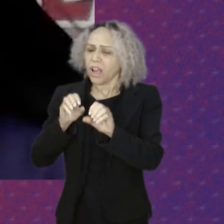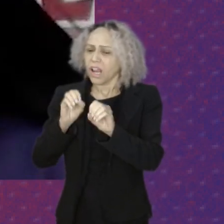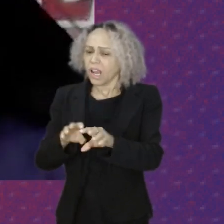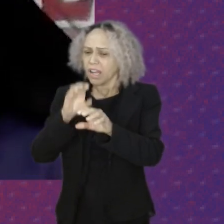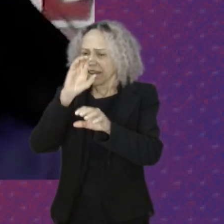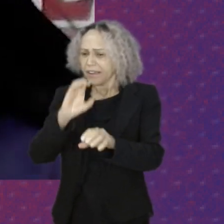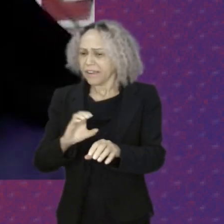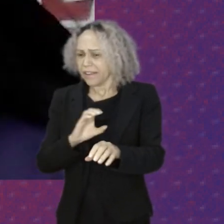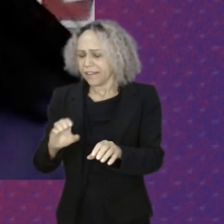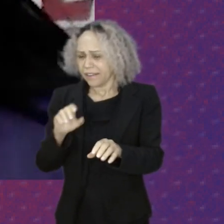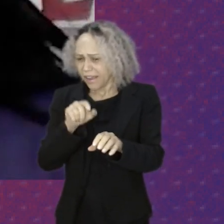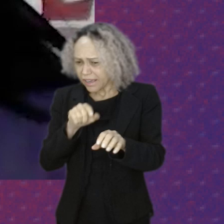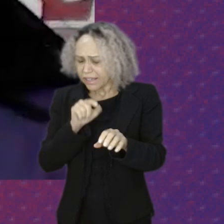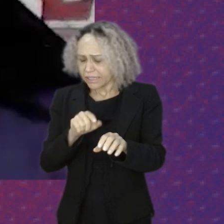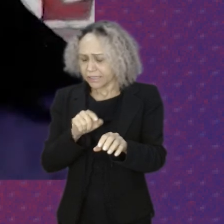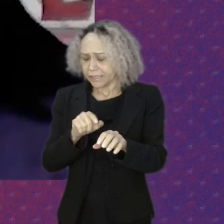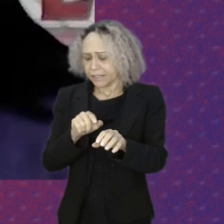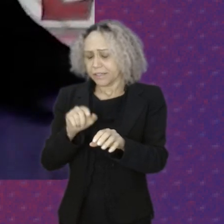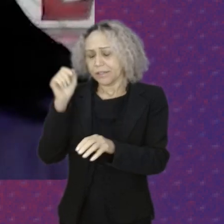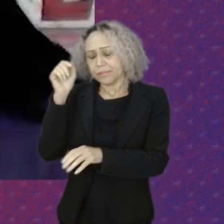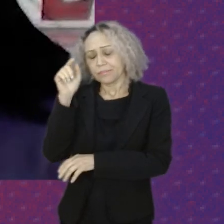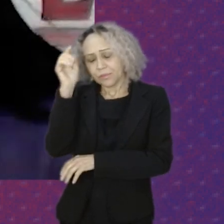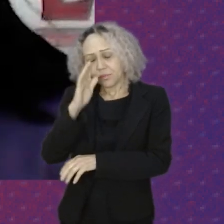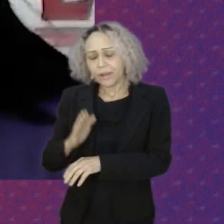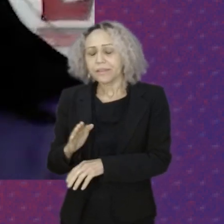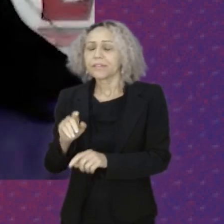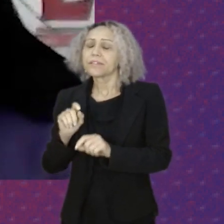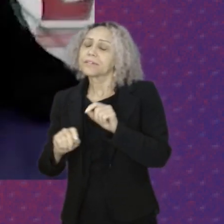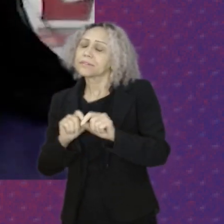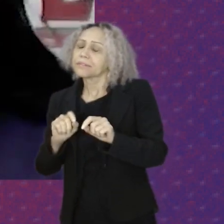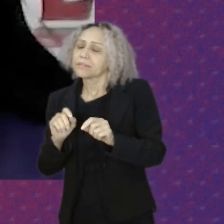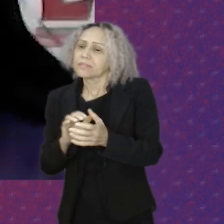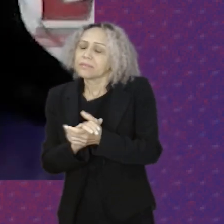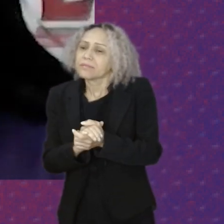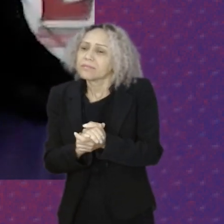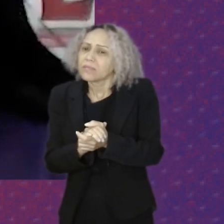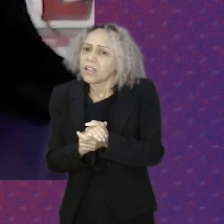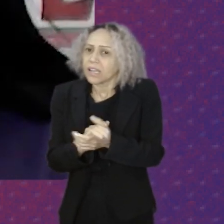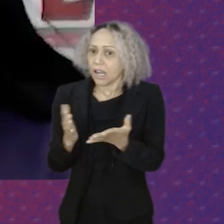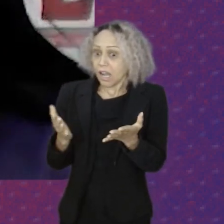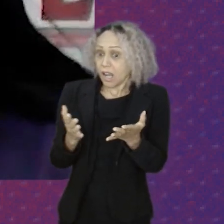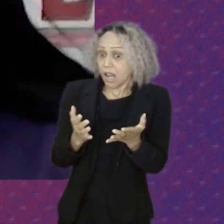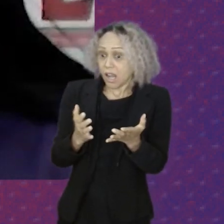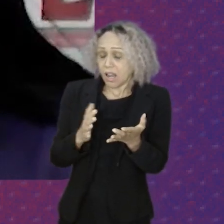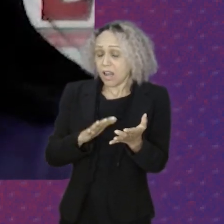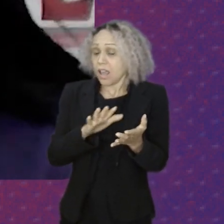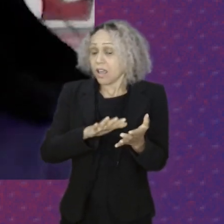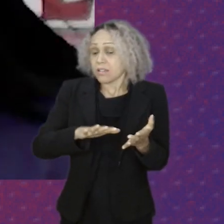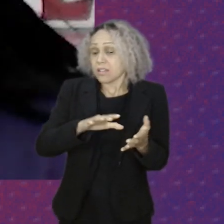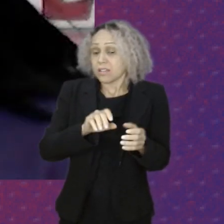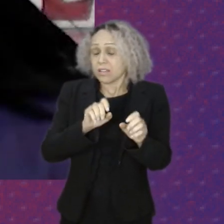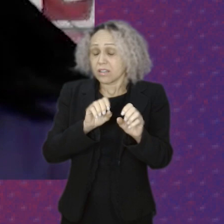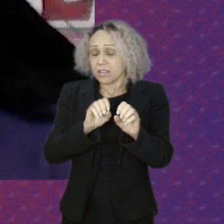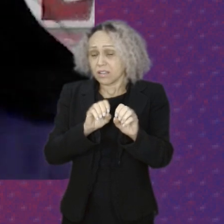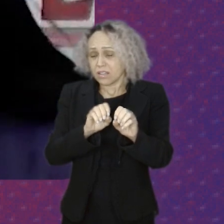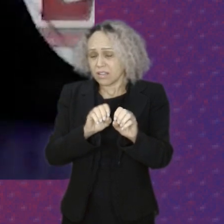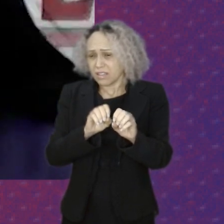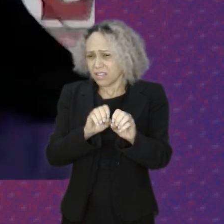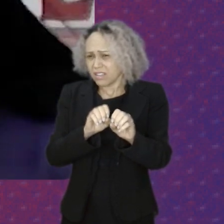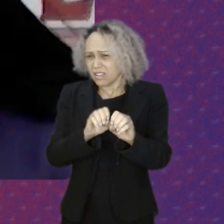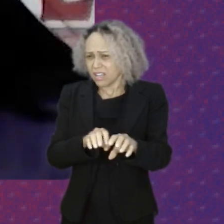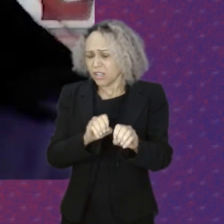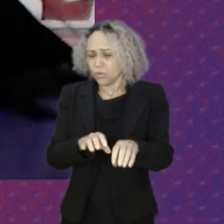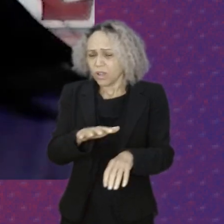tinham acesso sequer a esses primeiros passos da educação. A educação do campo, ela é